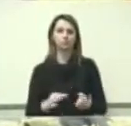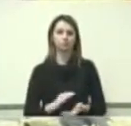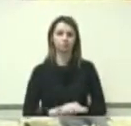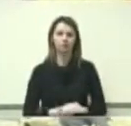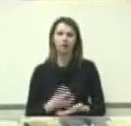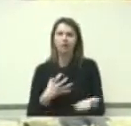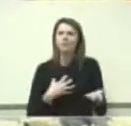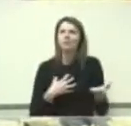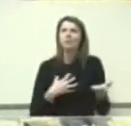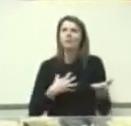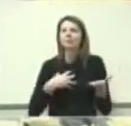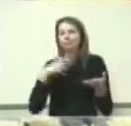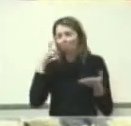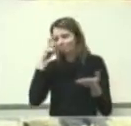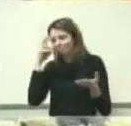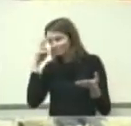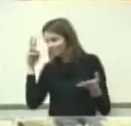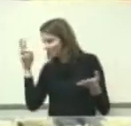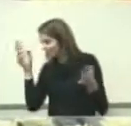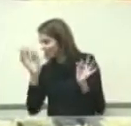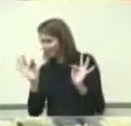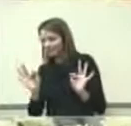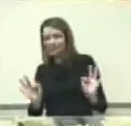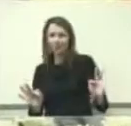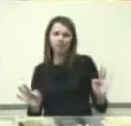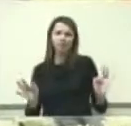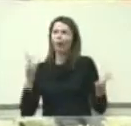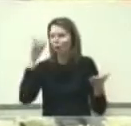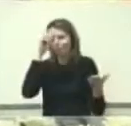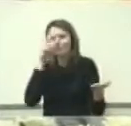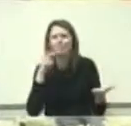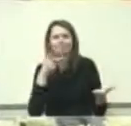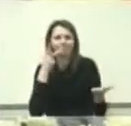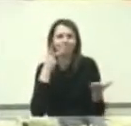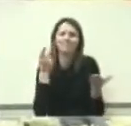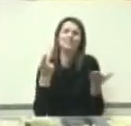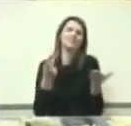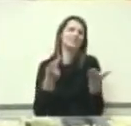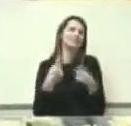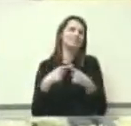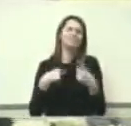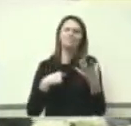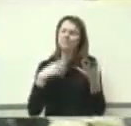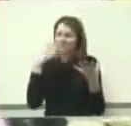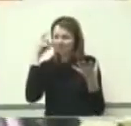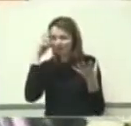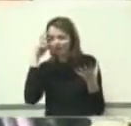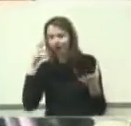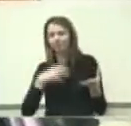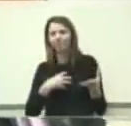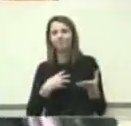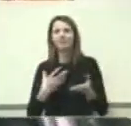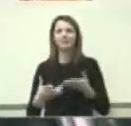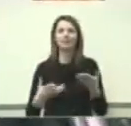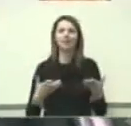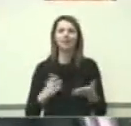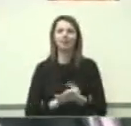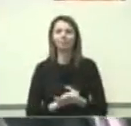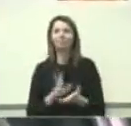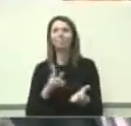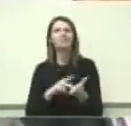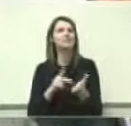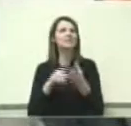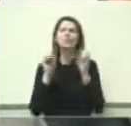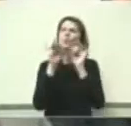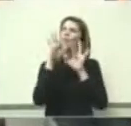emocionante até lembrar é difícil até de falar daqueles momentos realmente foi uma